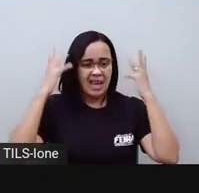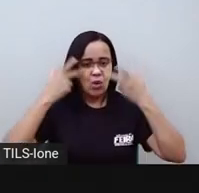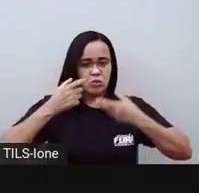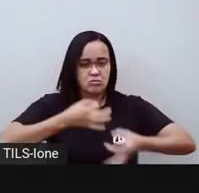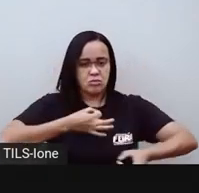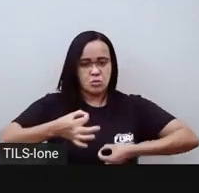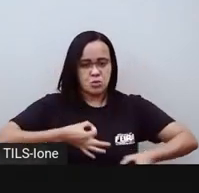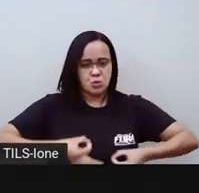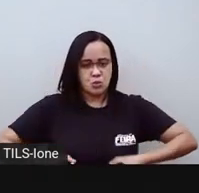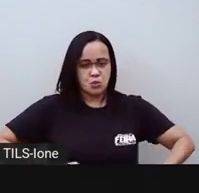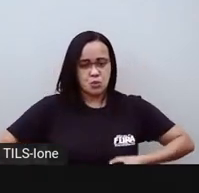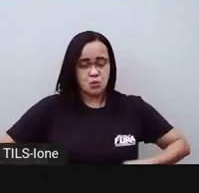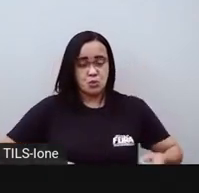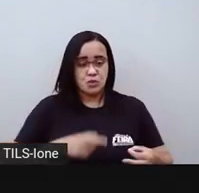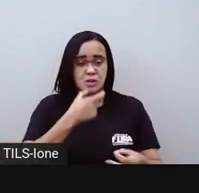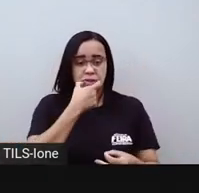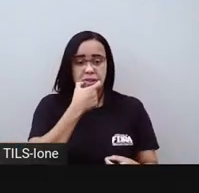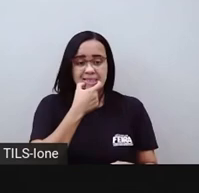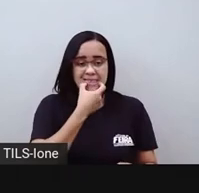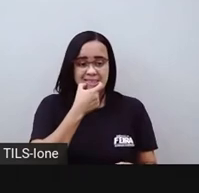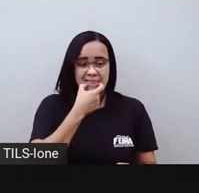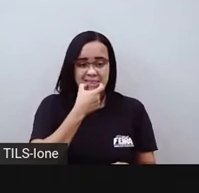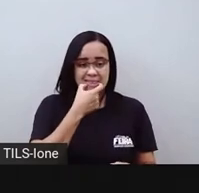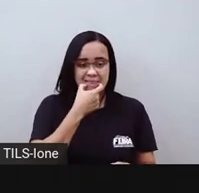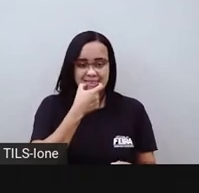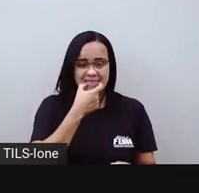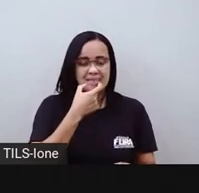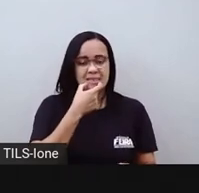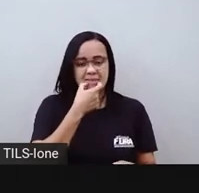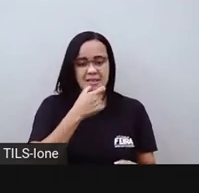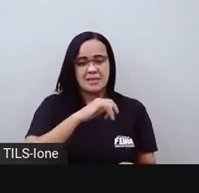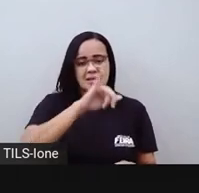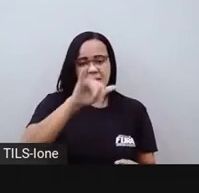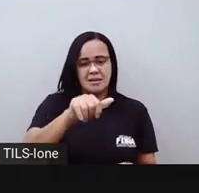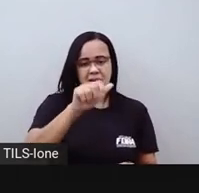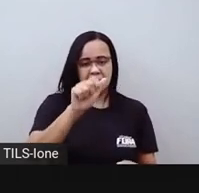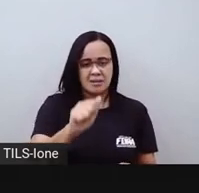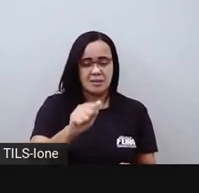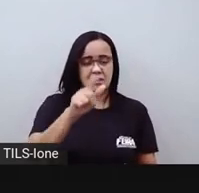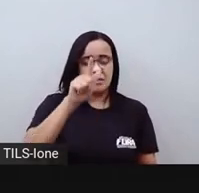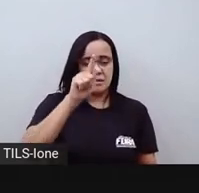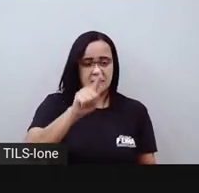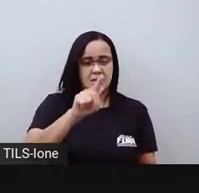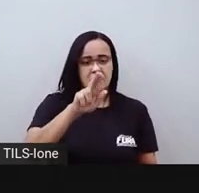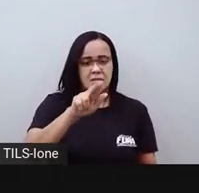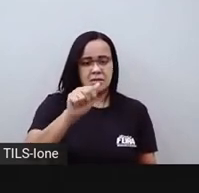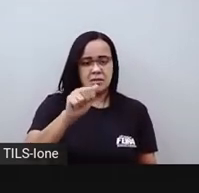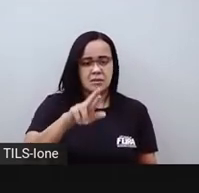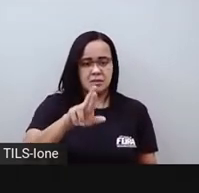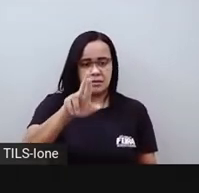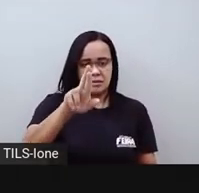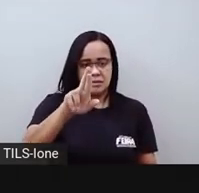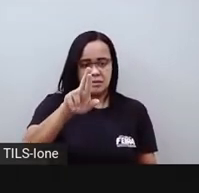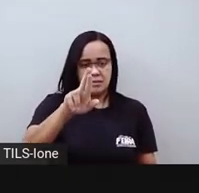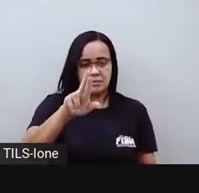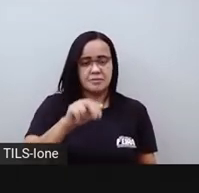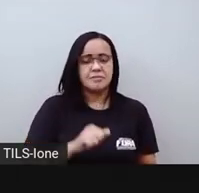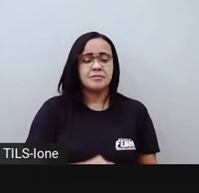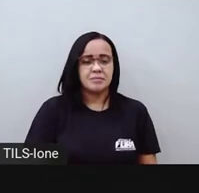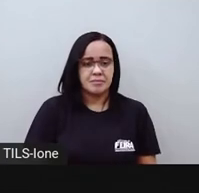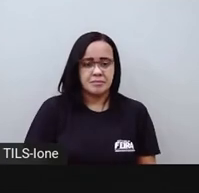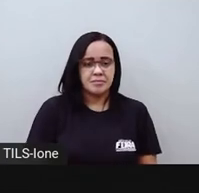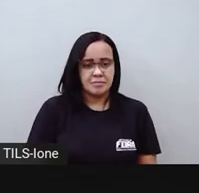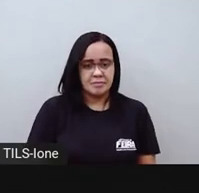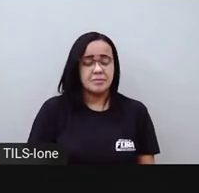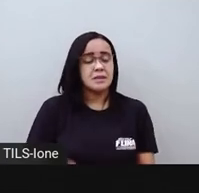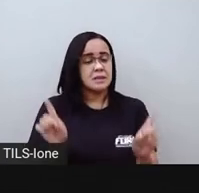onça, jaguar, jaguar, jaguar, jaguar, né? Que é